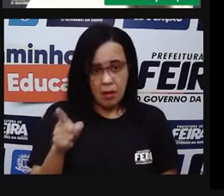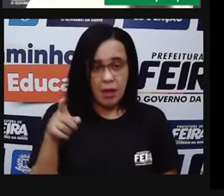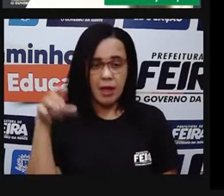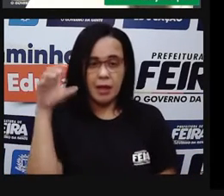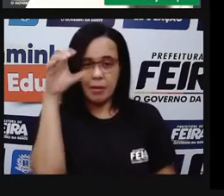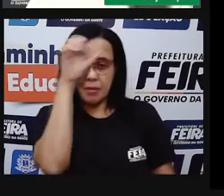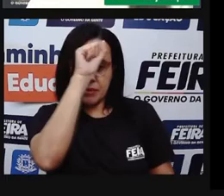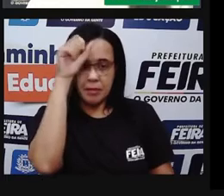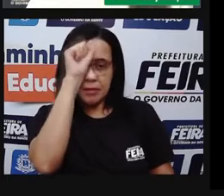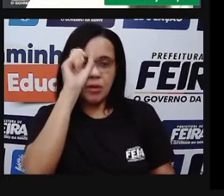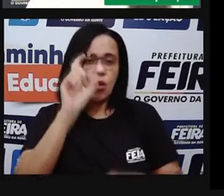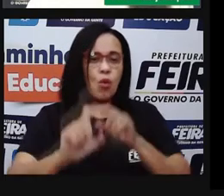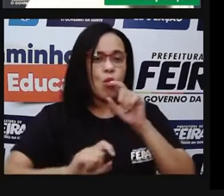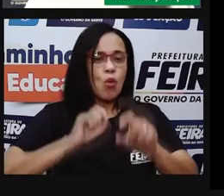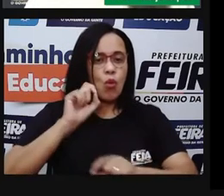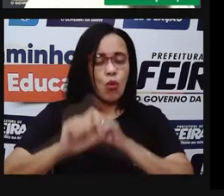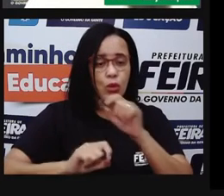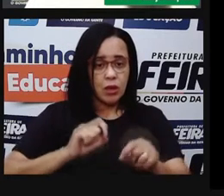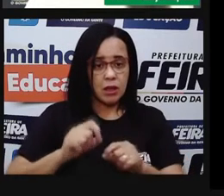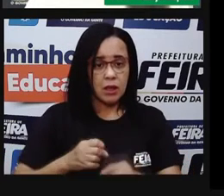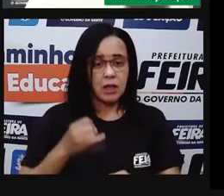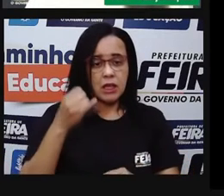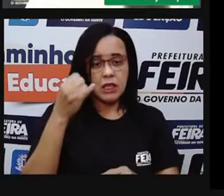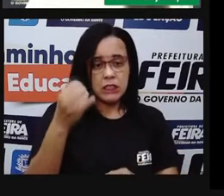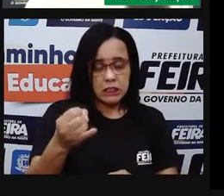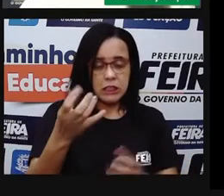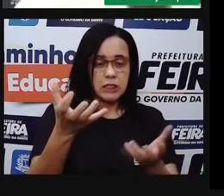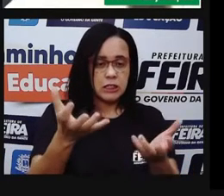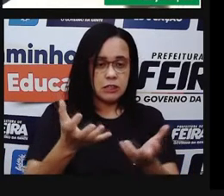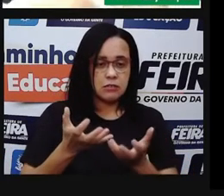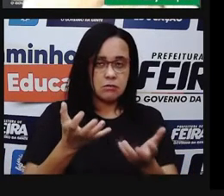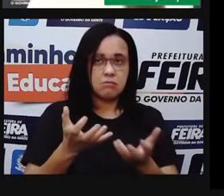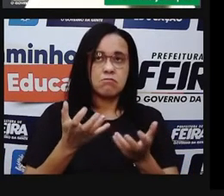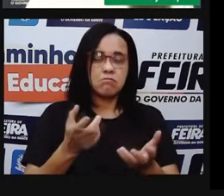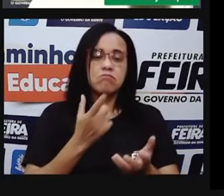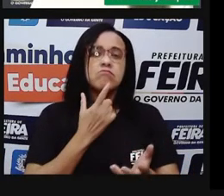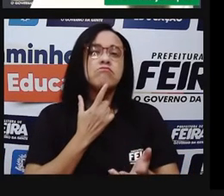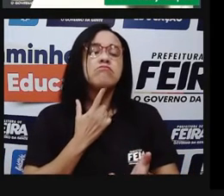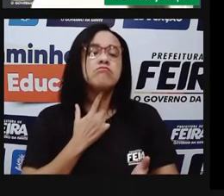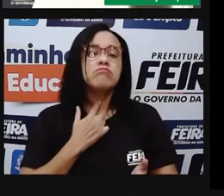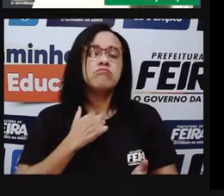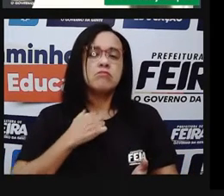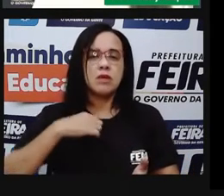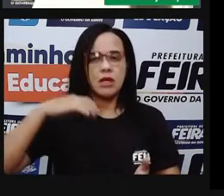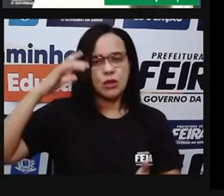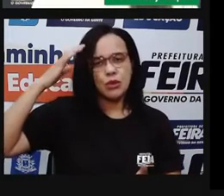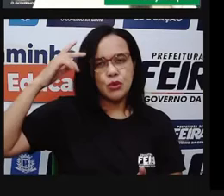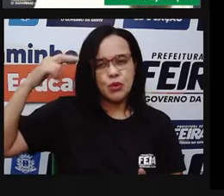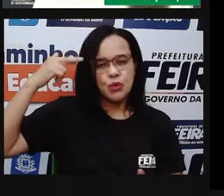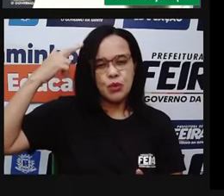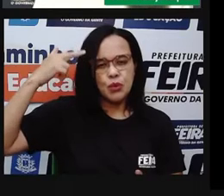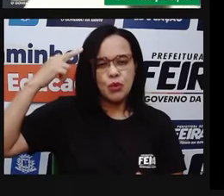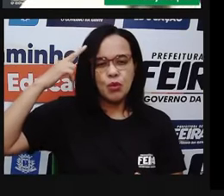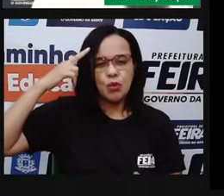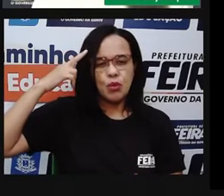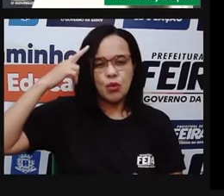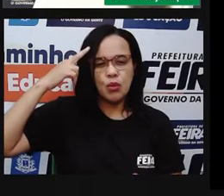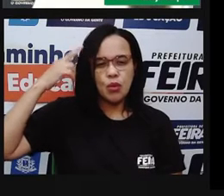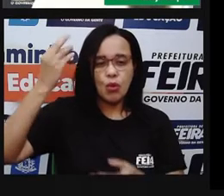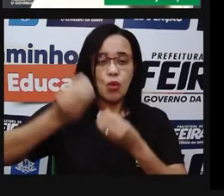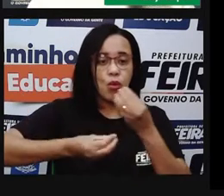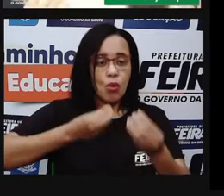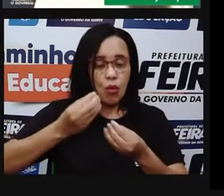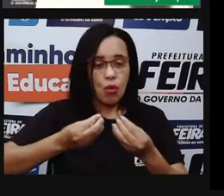persistência. Aprendemos também que o depoimento, né, que as pessoas que estão dando depoimento, na sua fala, na